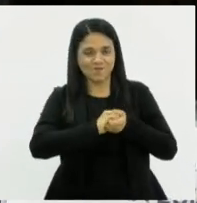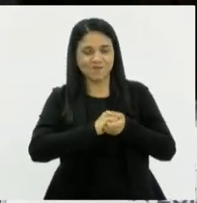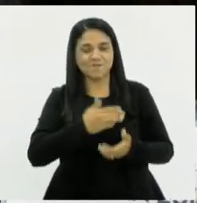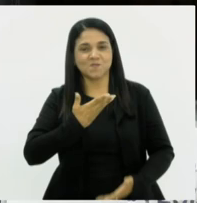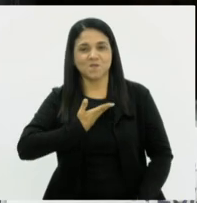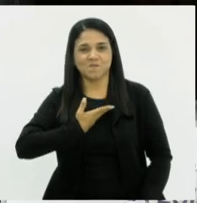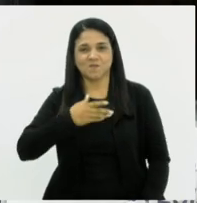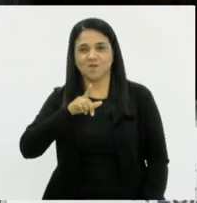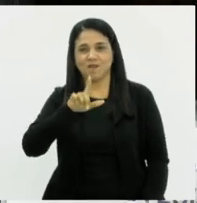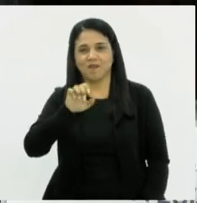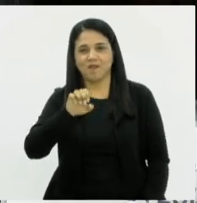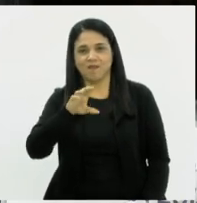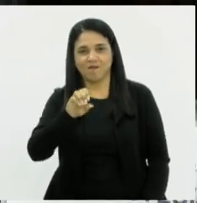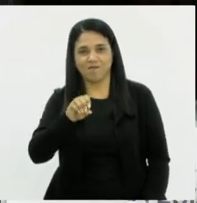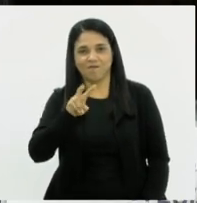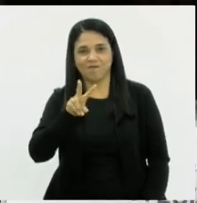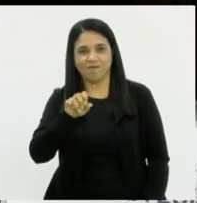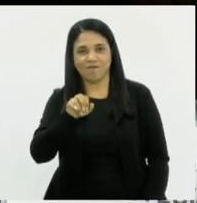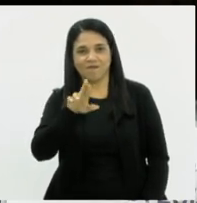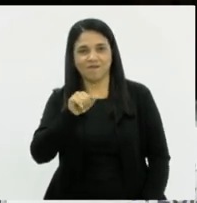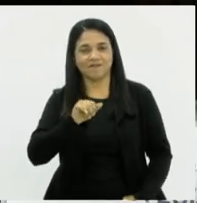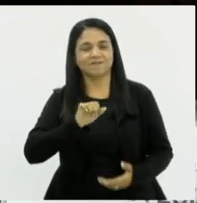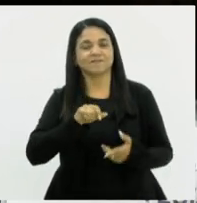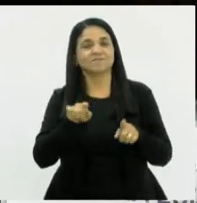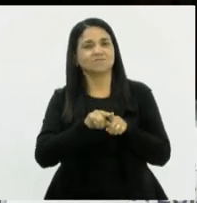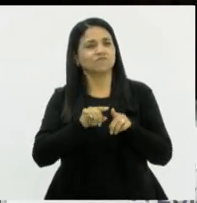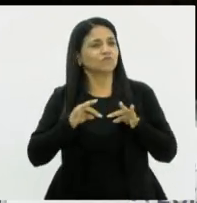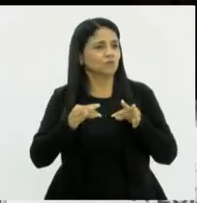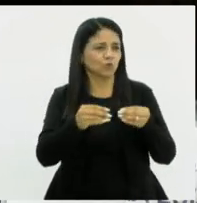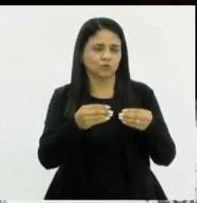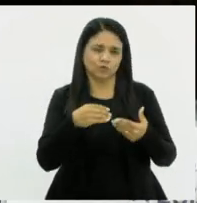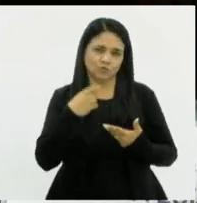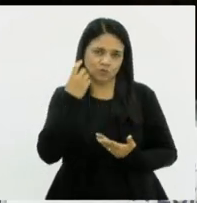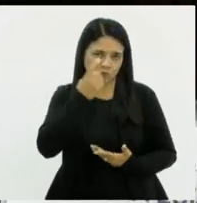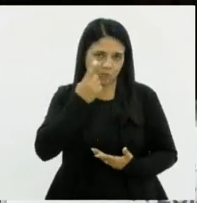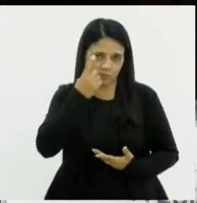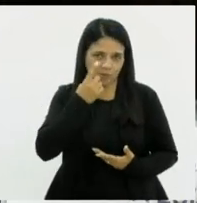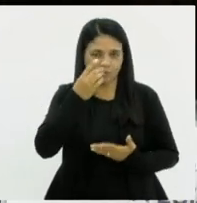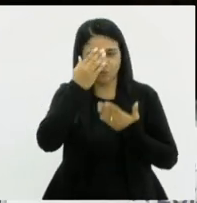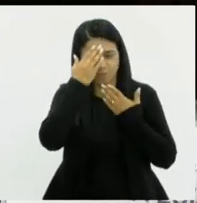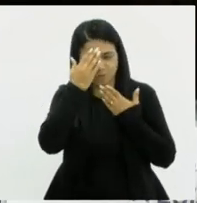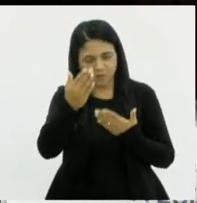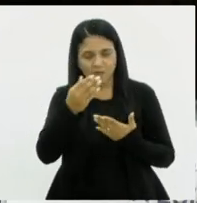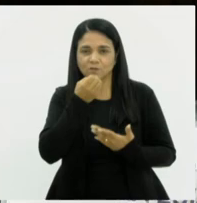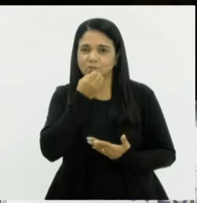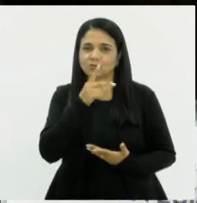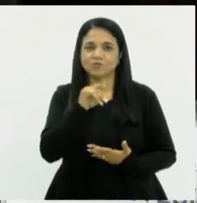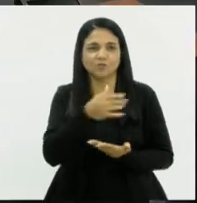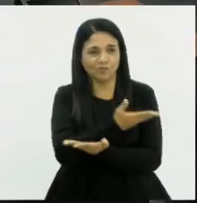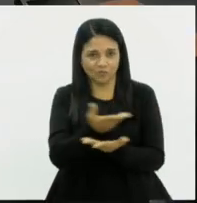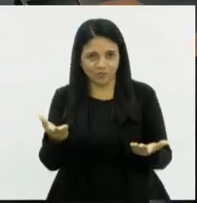Vieira, cumprimentando o meu irmão, cumprimenta todos os deputados, e meu muito obrigado, um bom dia a todos.